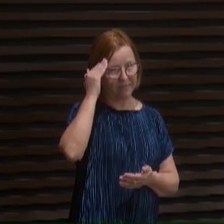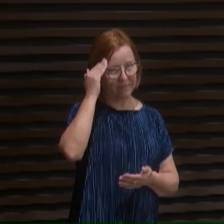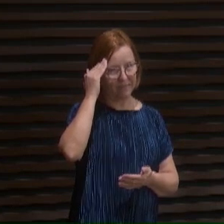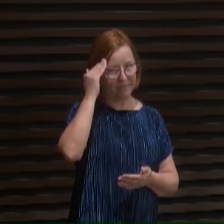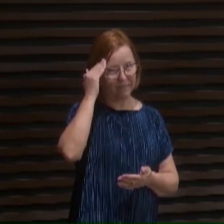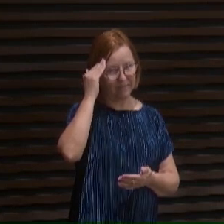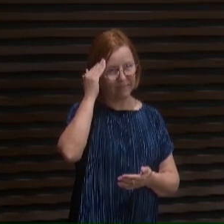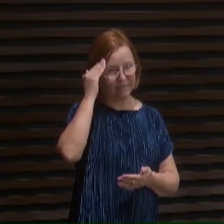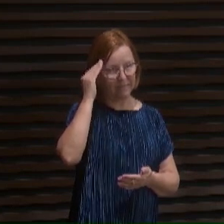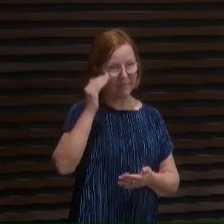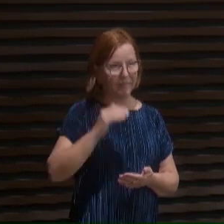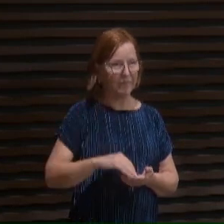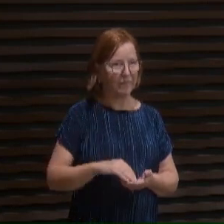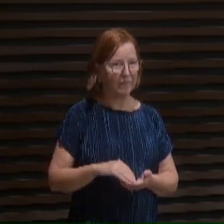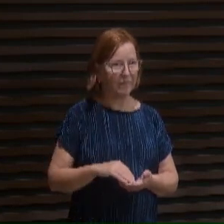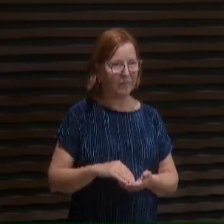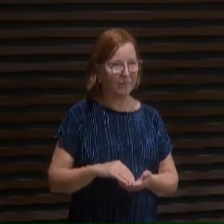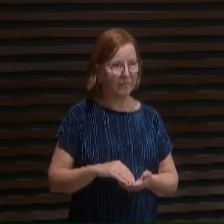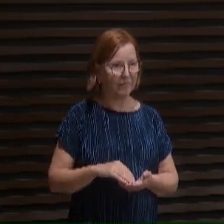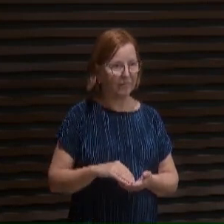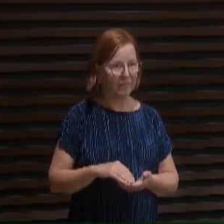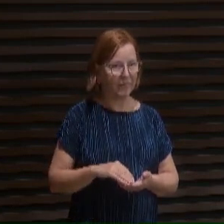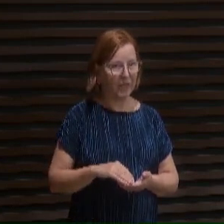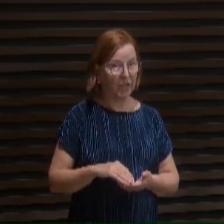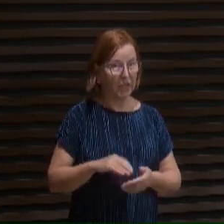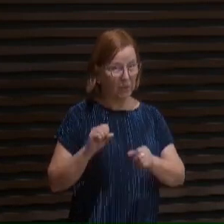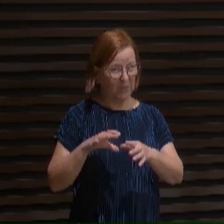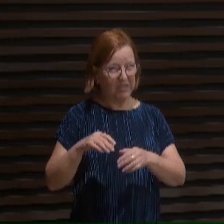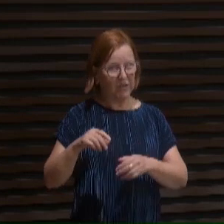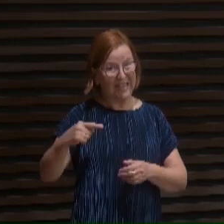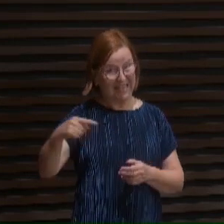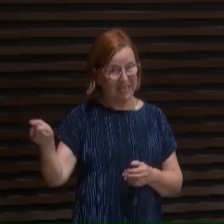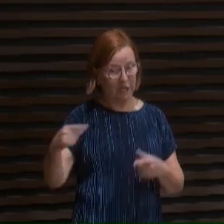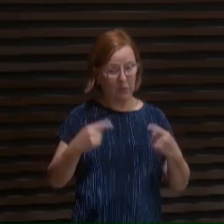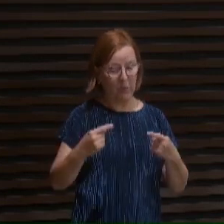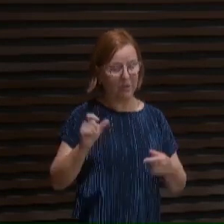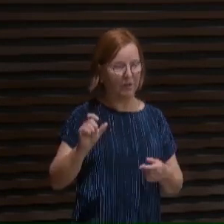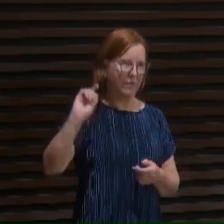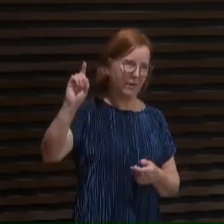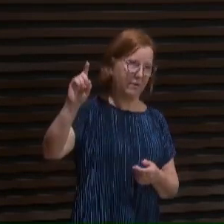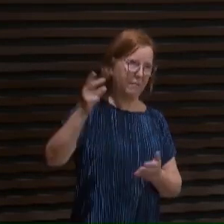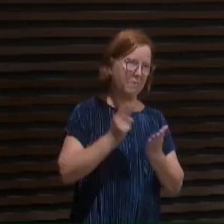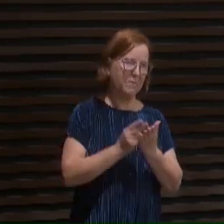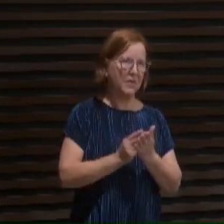que aquilo contraria a palavra de Deus, mesmo que você